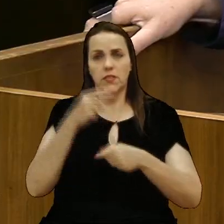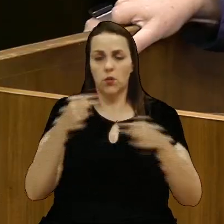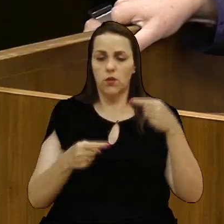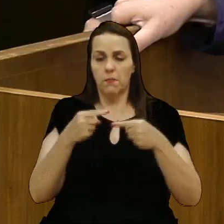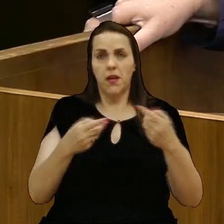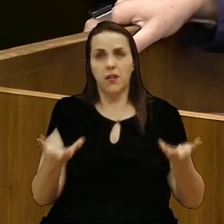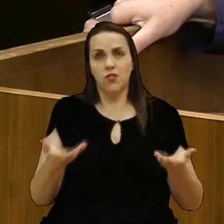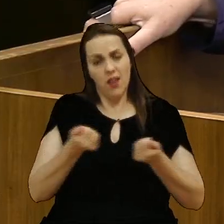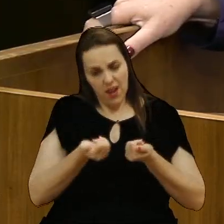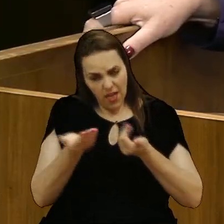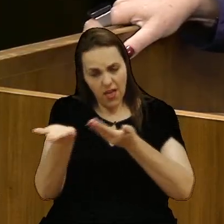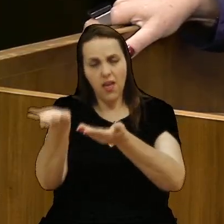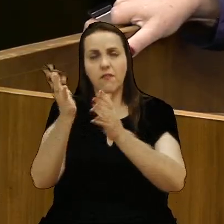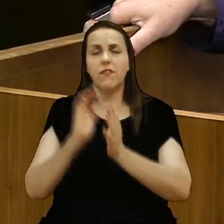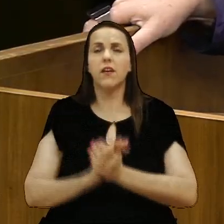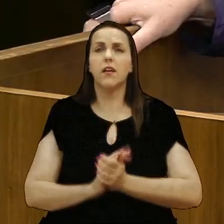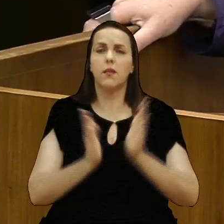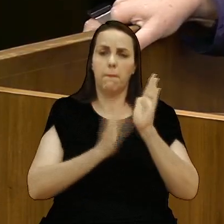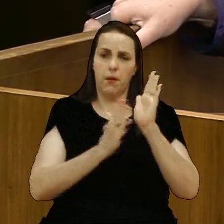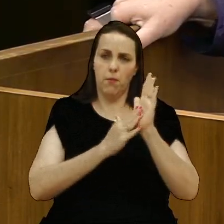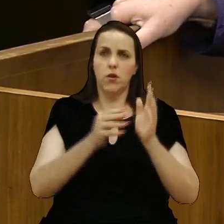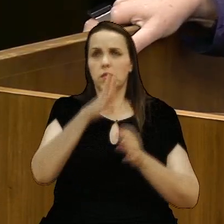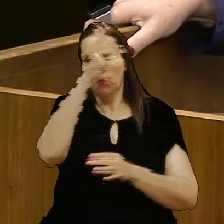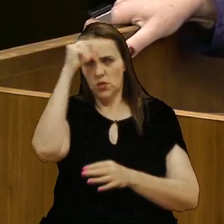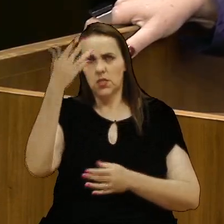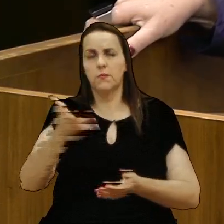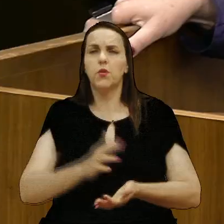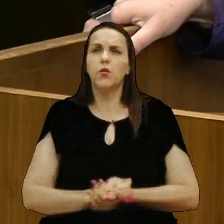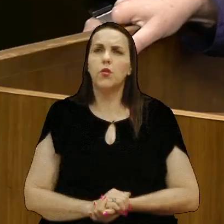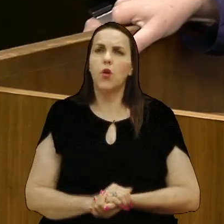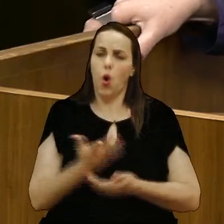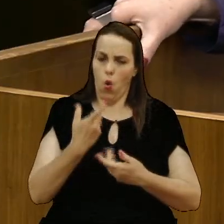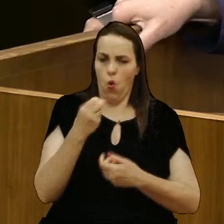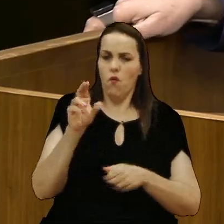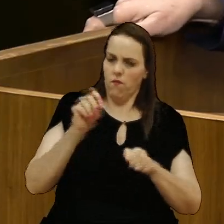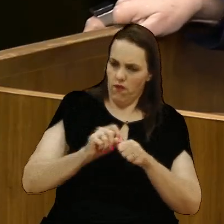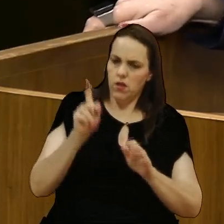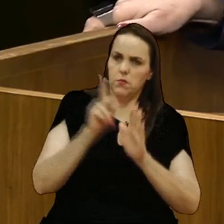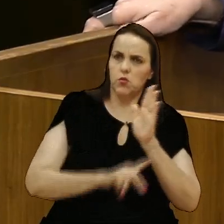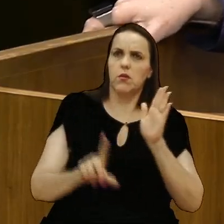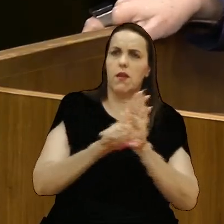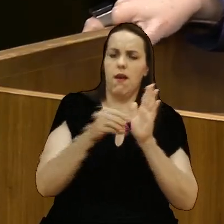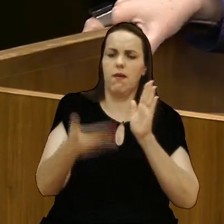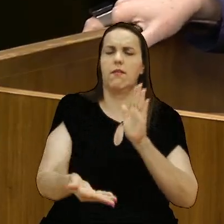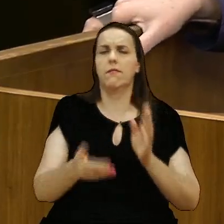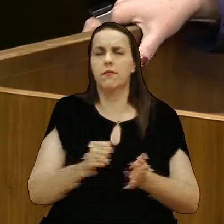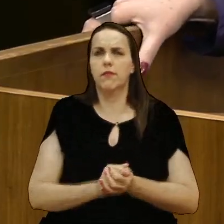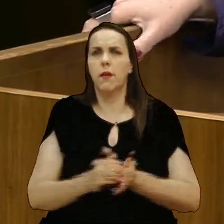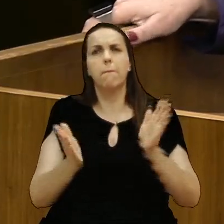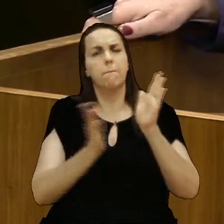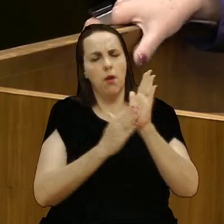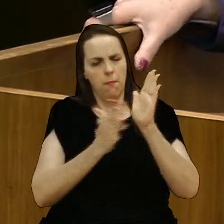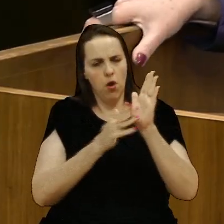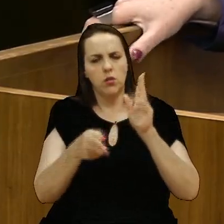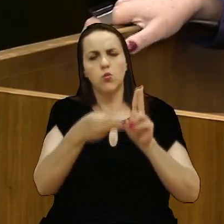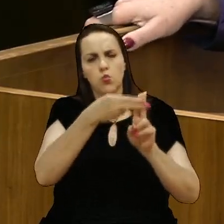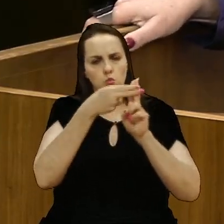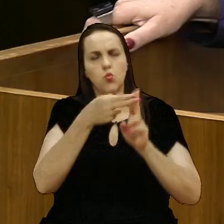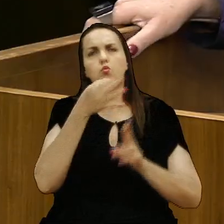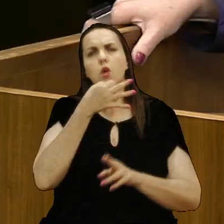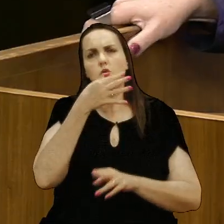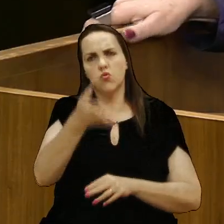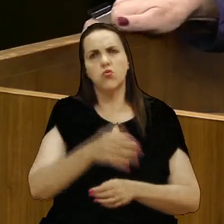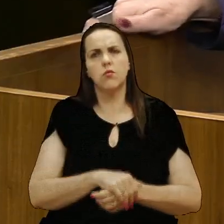debate, leve isso como proposta do município. Ou faça um projeto de lei aqui, propondo que o SUS de Caxias do